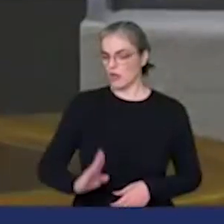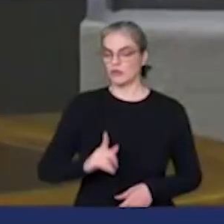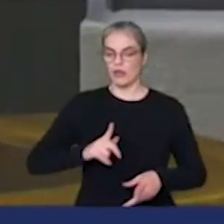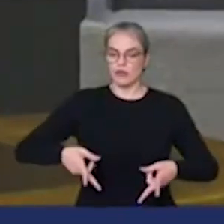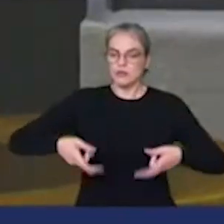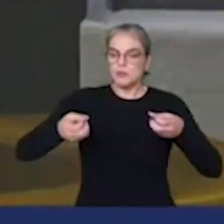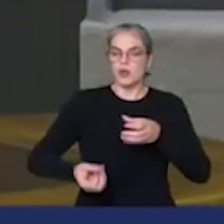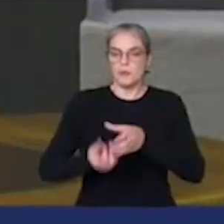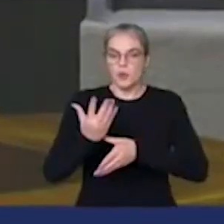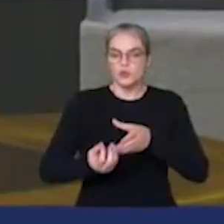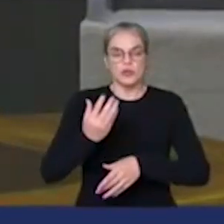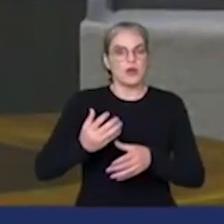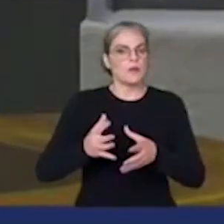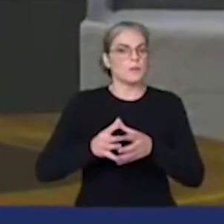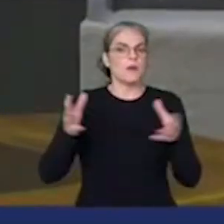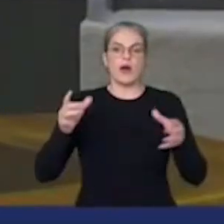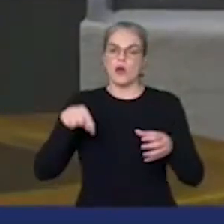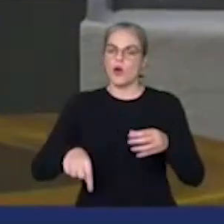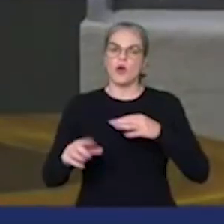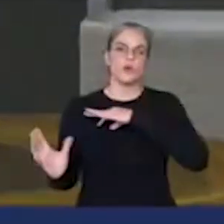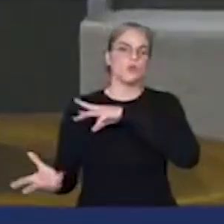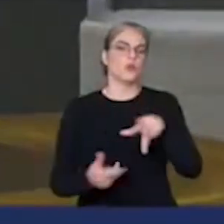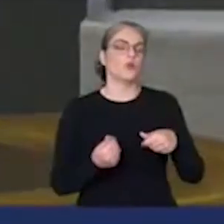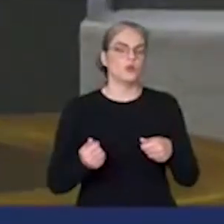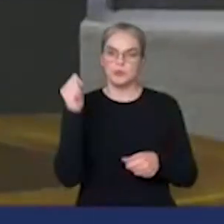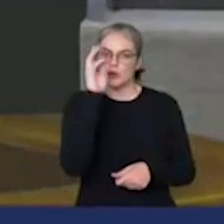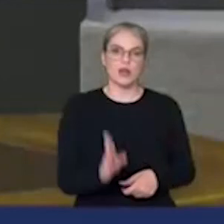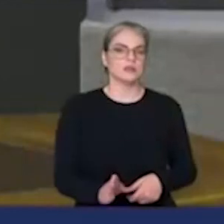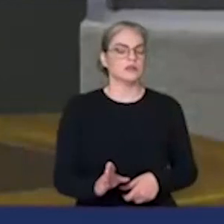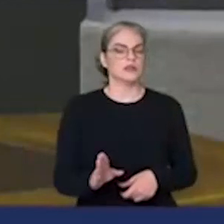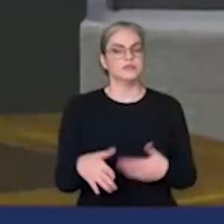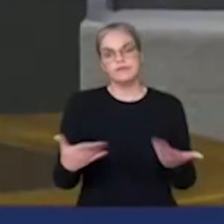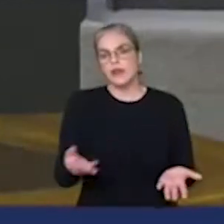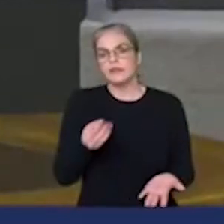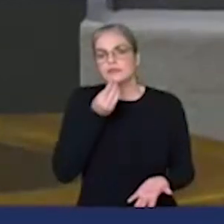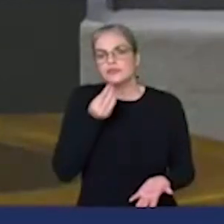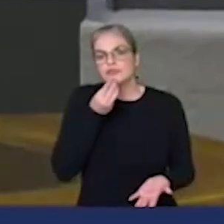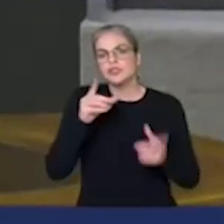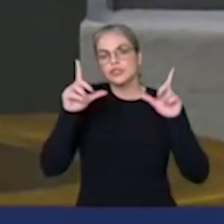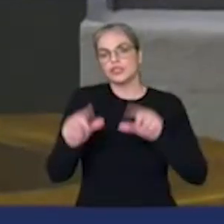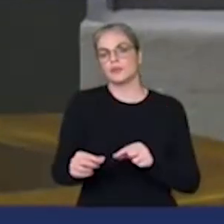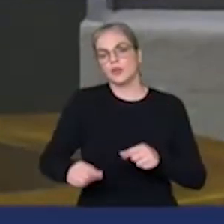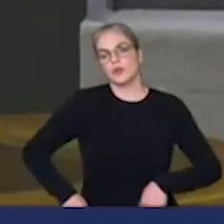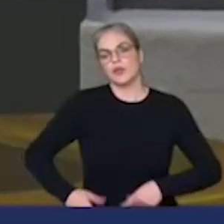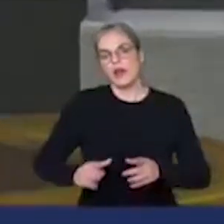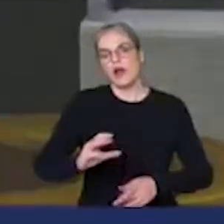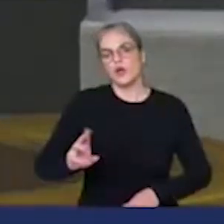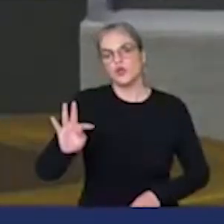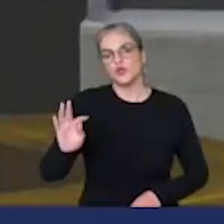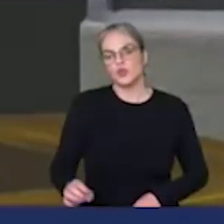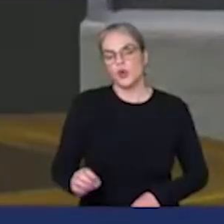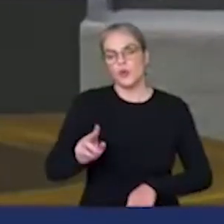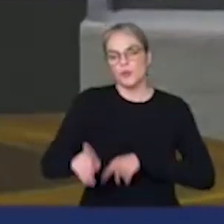preço compatível para que os trabalhadores brasileiros pudessem, pelo menos, pagar o combustível no preço